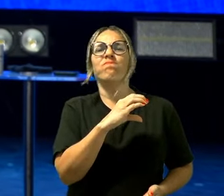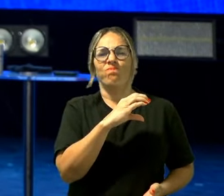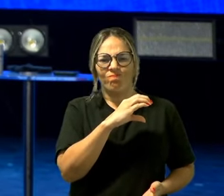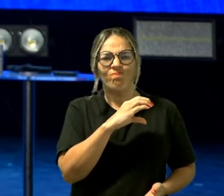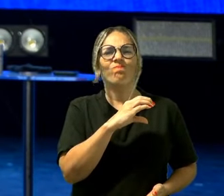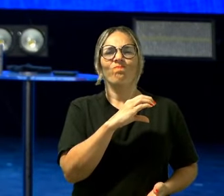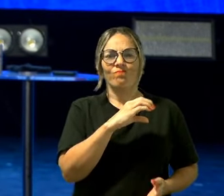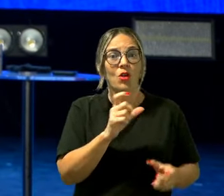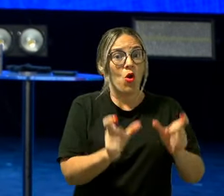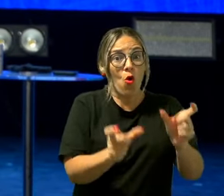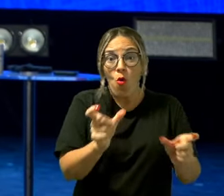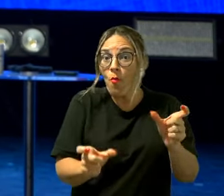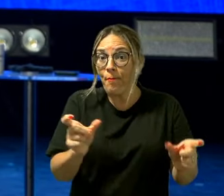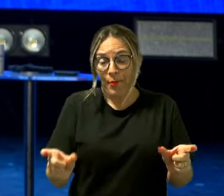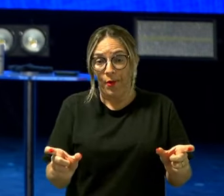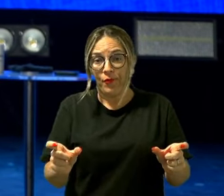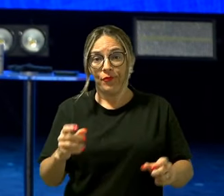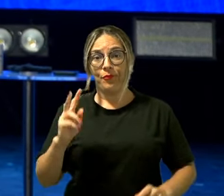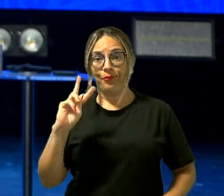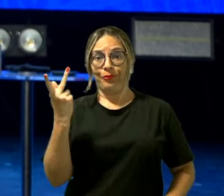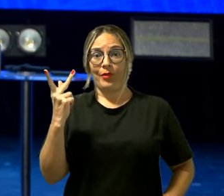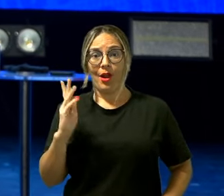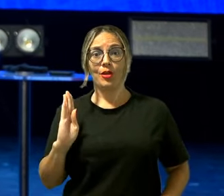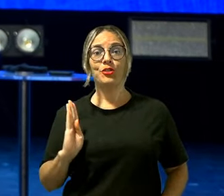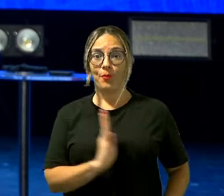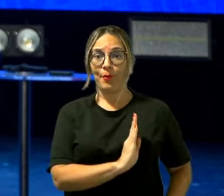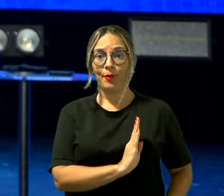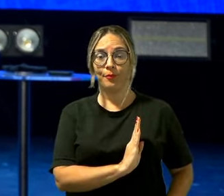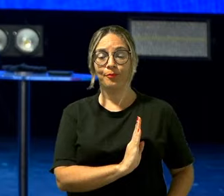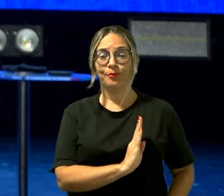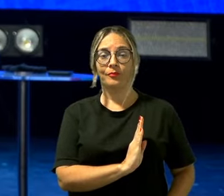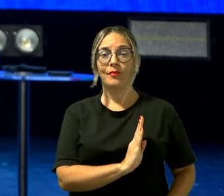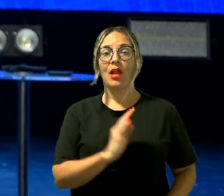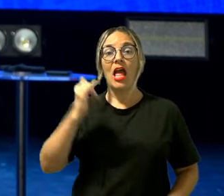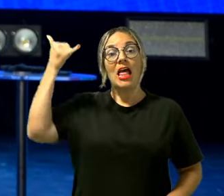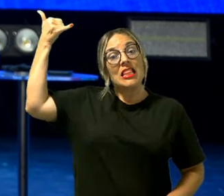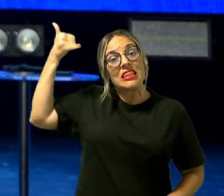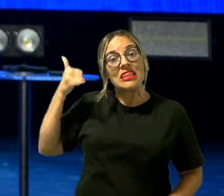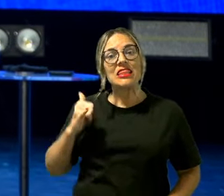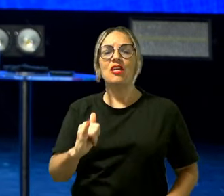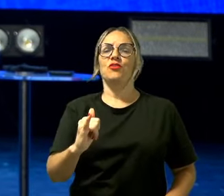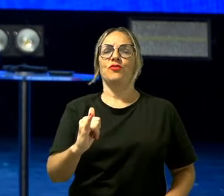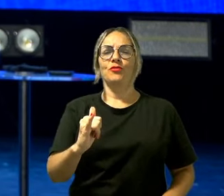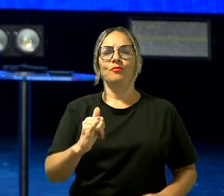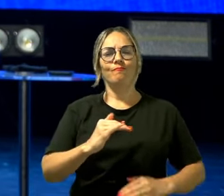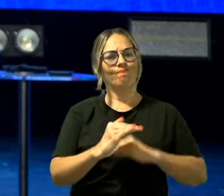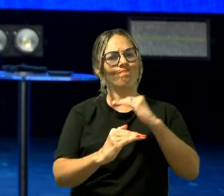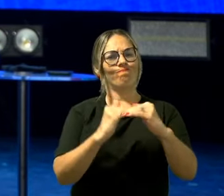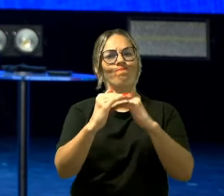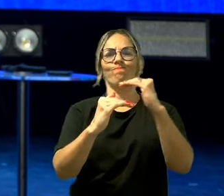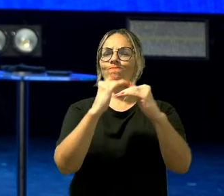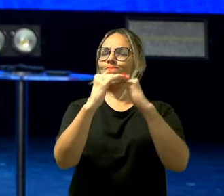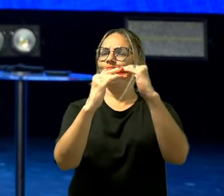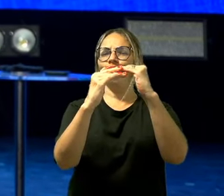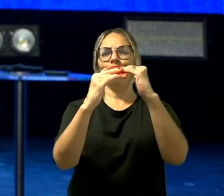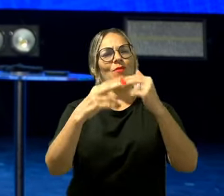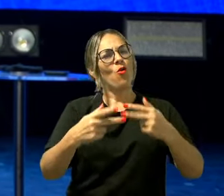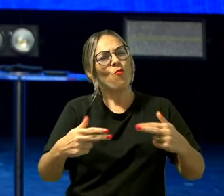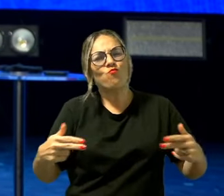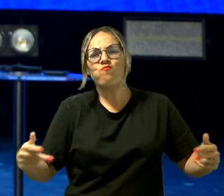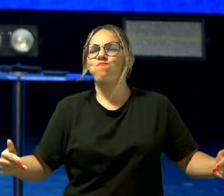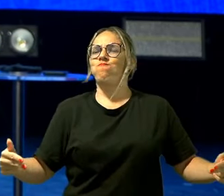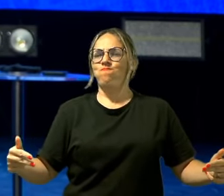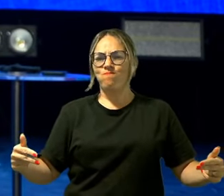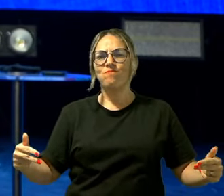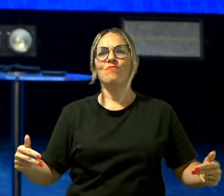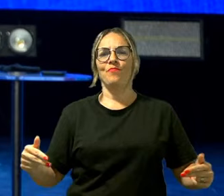já cresceria, porque Deus tinha falado: olha, eles vão crescer. A sua descendência, Abraão, será numerosa, como as estrelas do céu, como